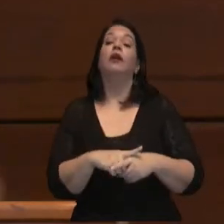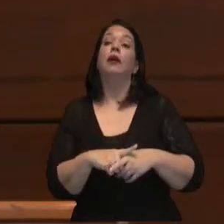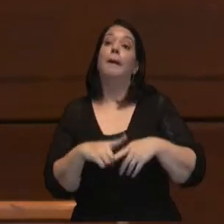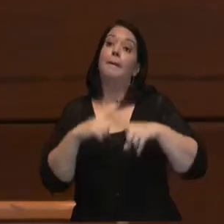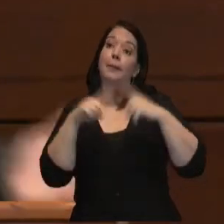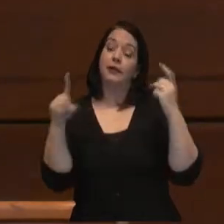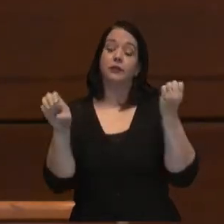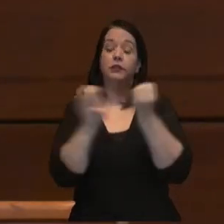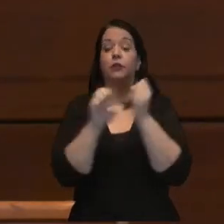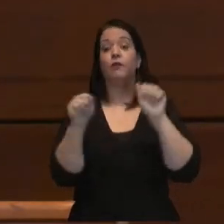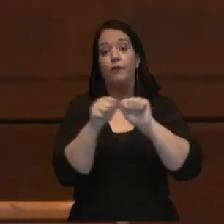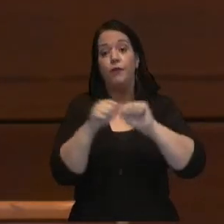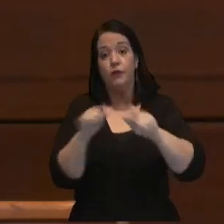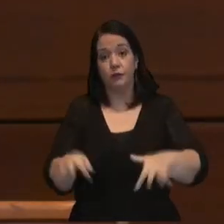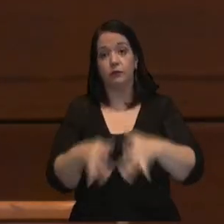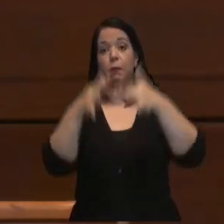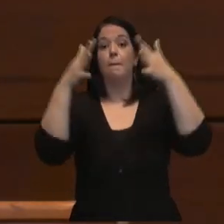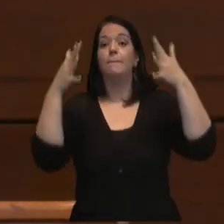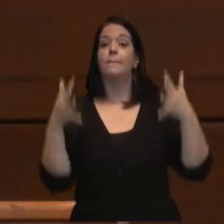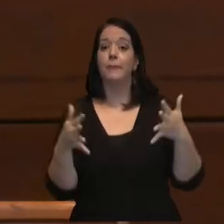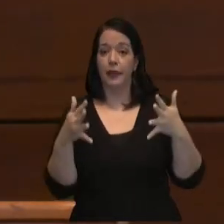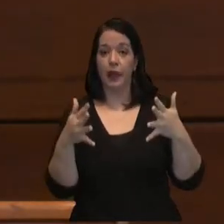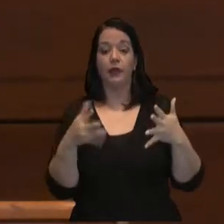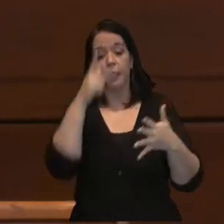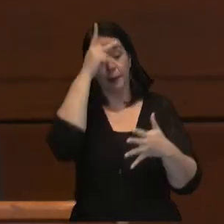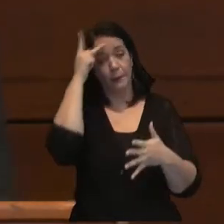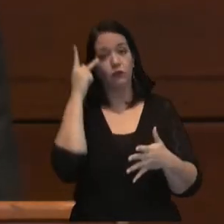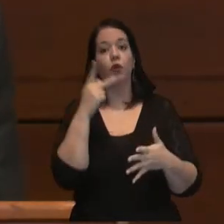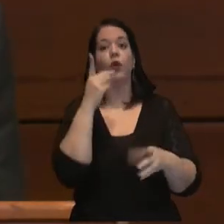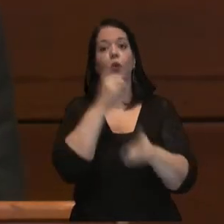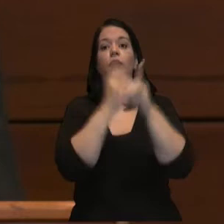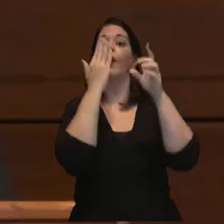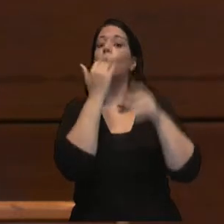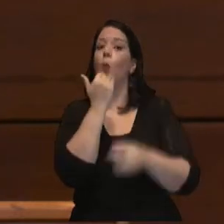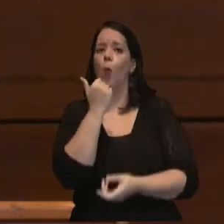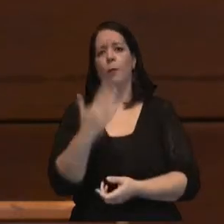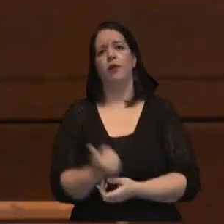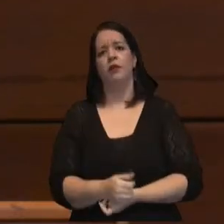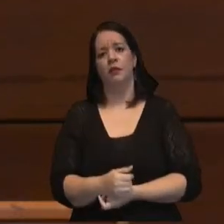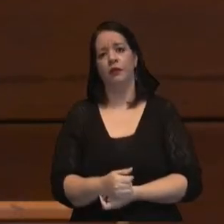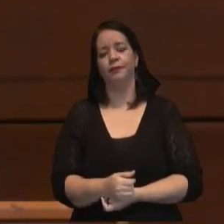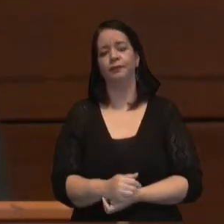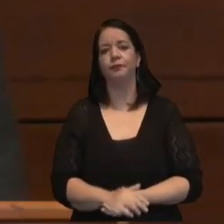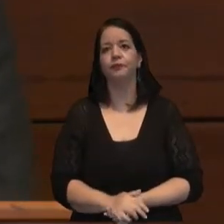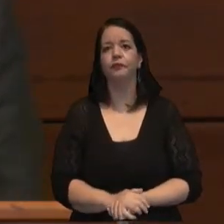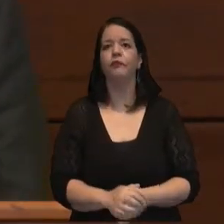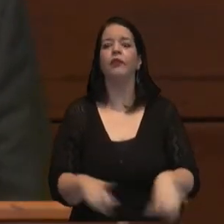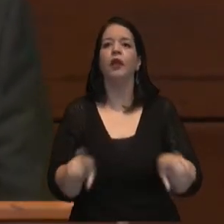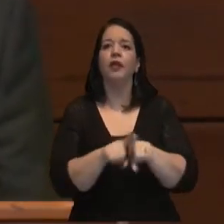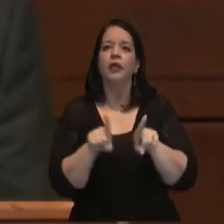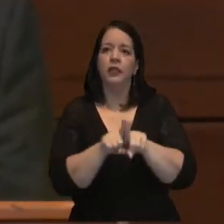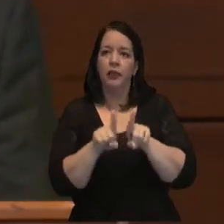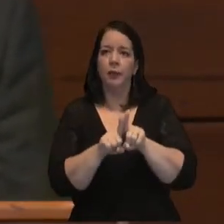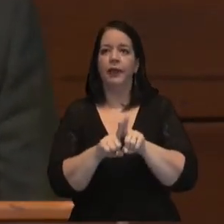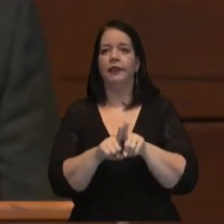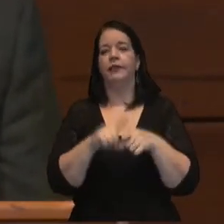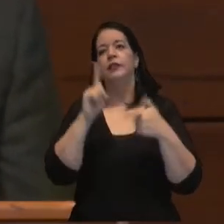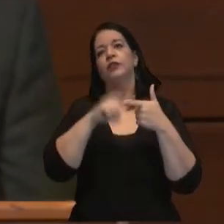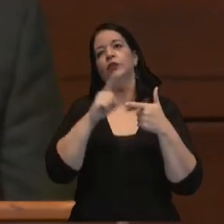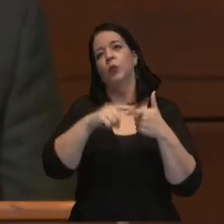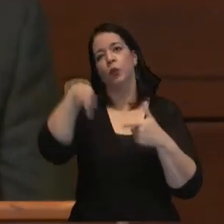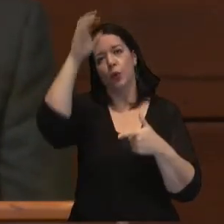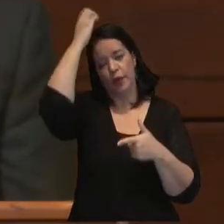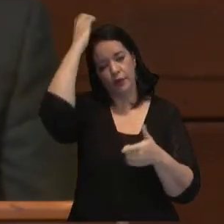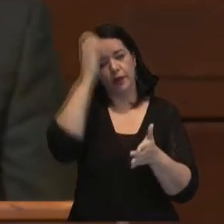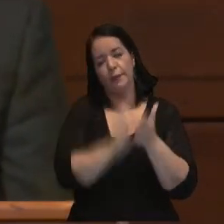milagres ocorreu ainda após a sua vida, quando diz-nos a palavra de Deus no segundo livro dos Reis, no capítulo 13, de 20